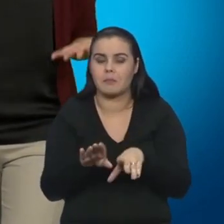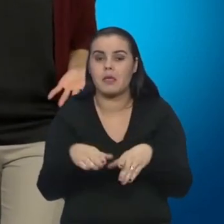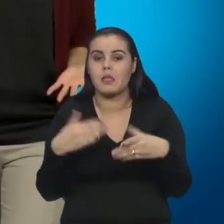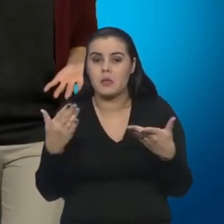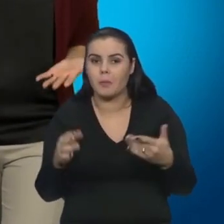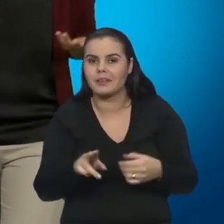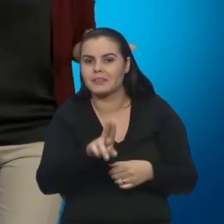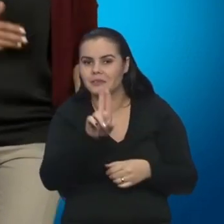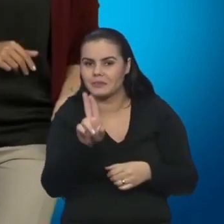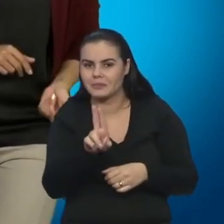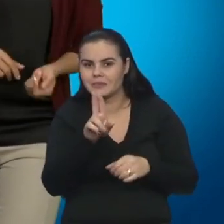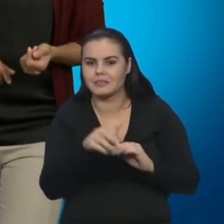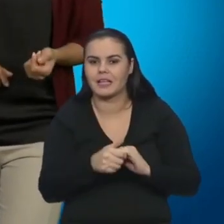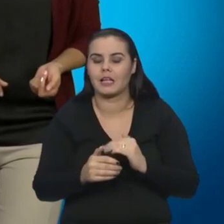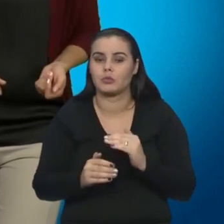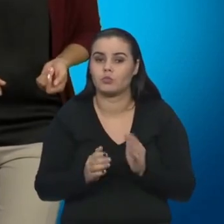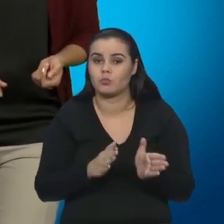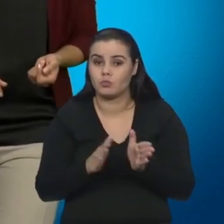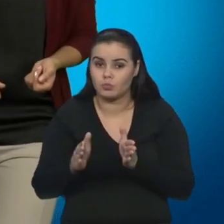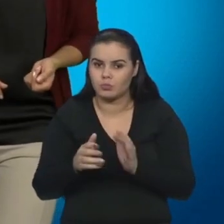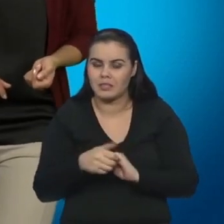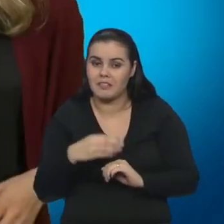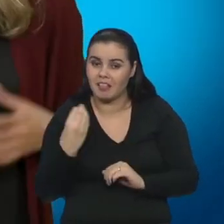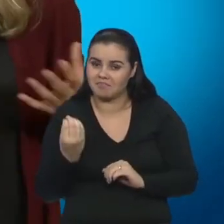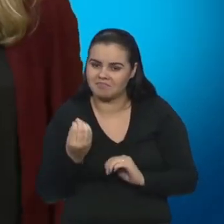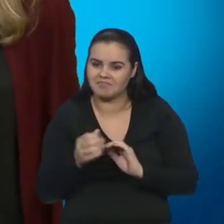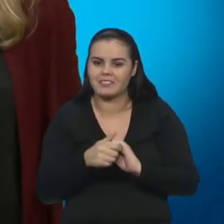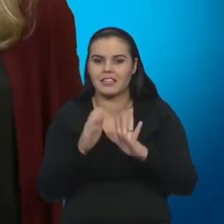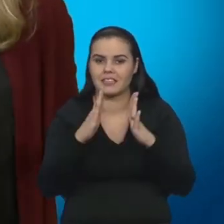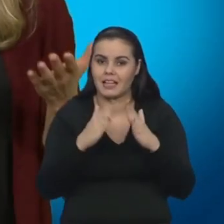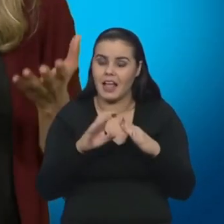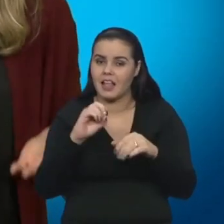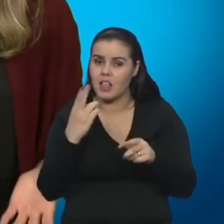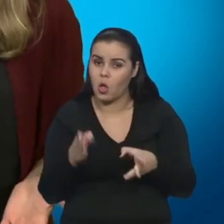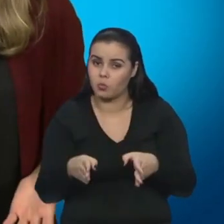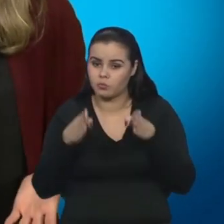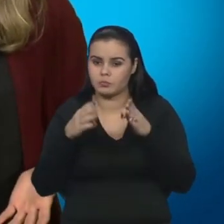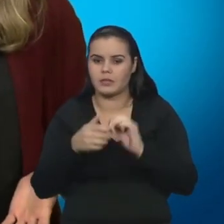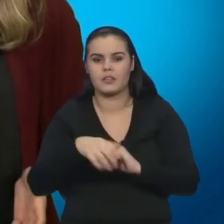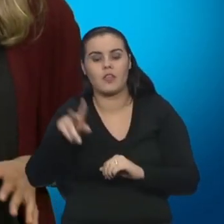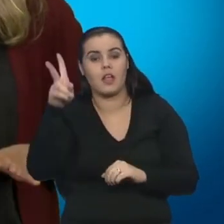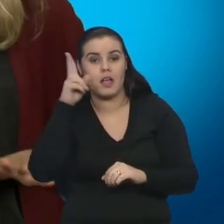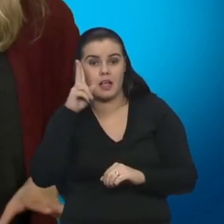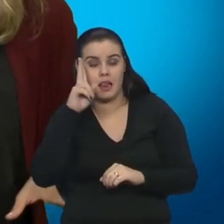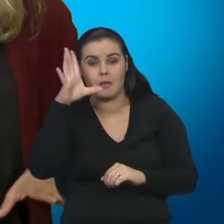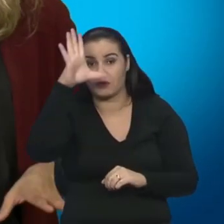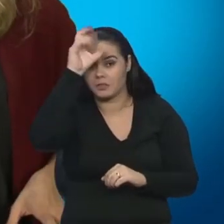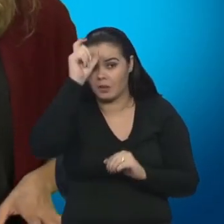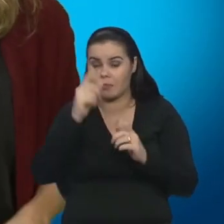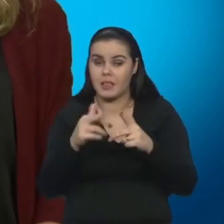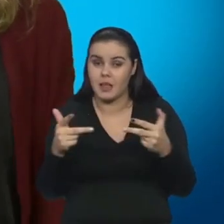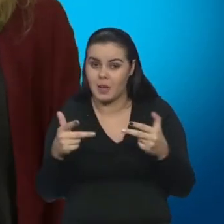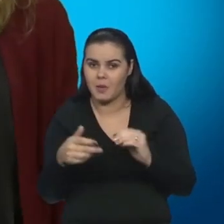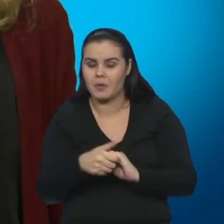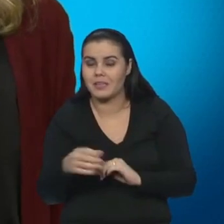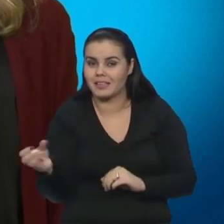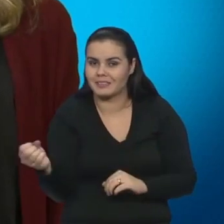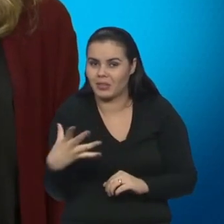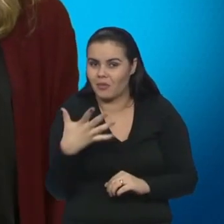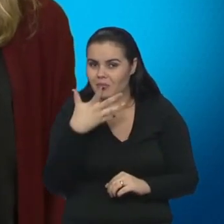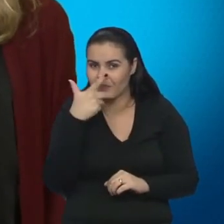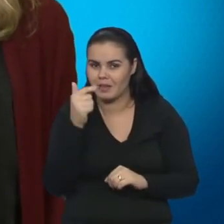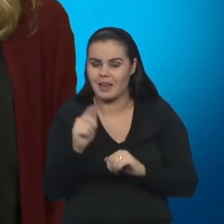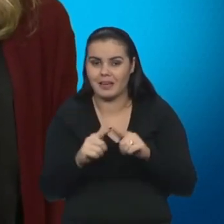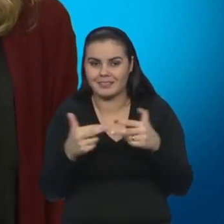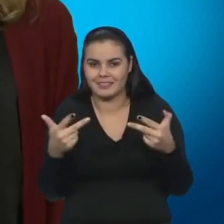serão expostos durante a vida útil do imóvel. Lembre-se de se atualizar sobre os melhores e mais utilizados materiais em